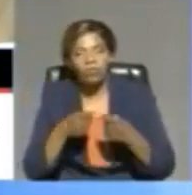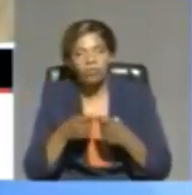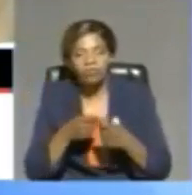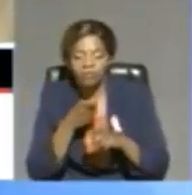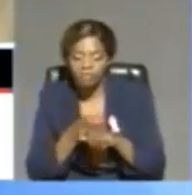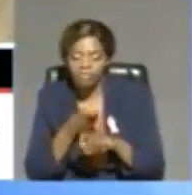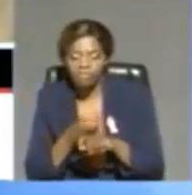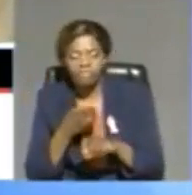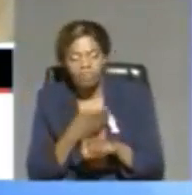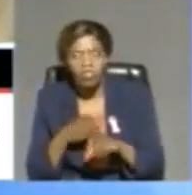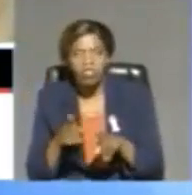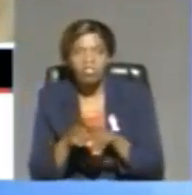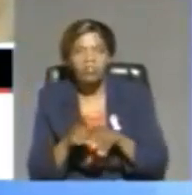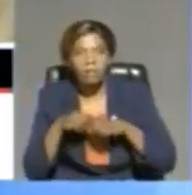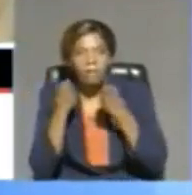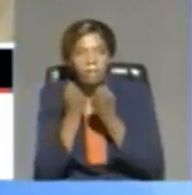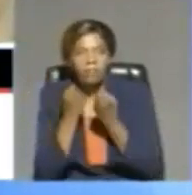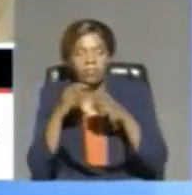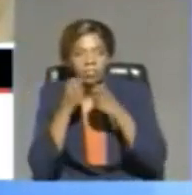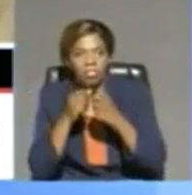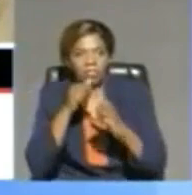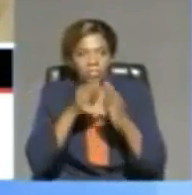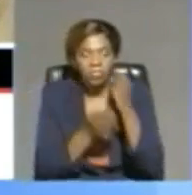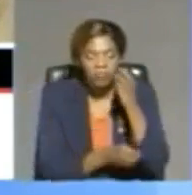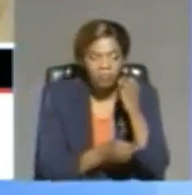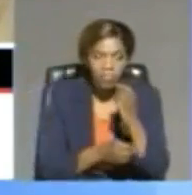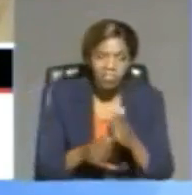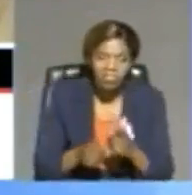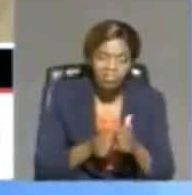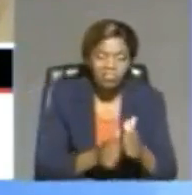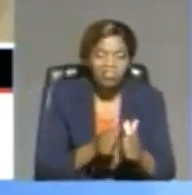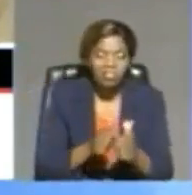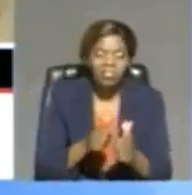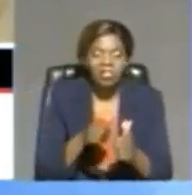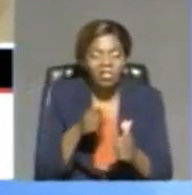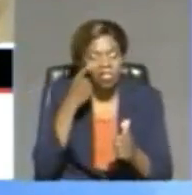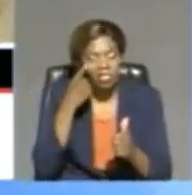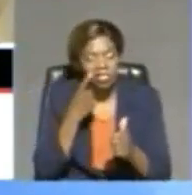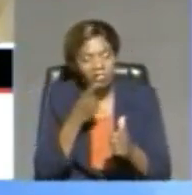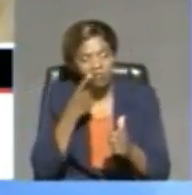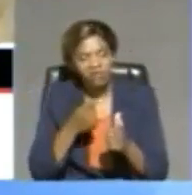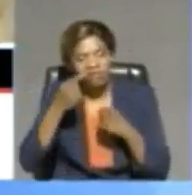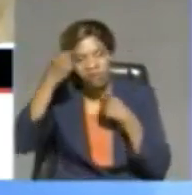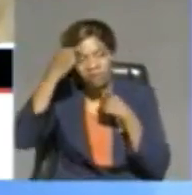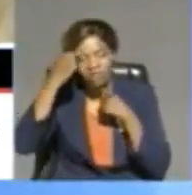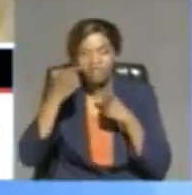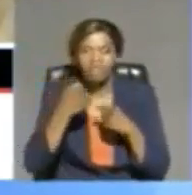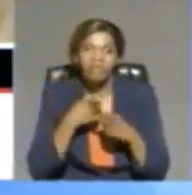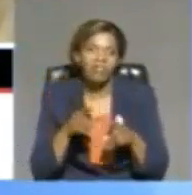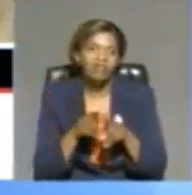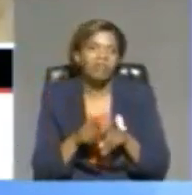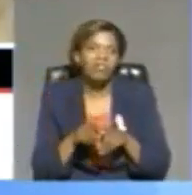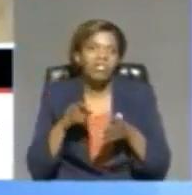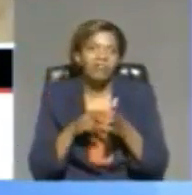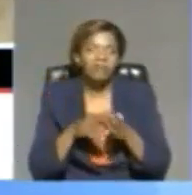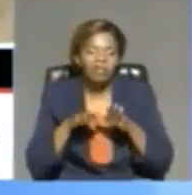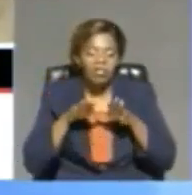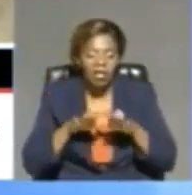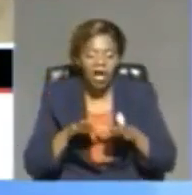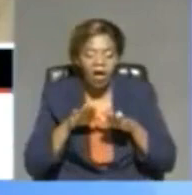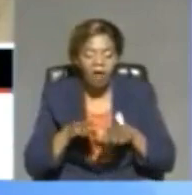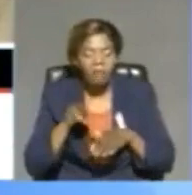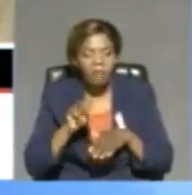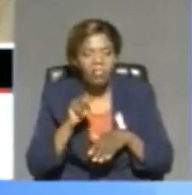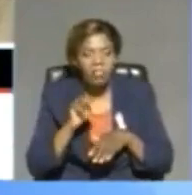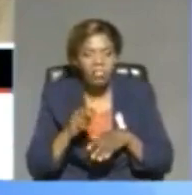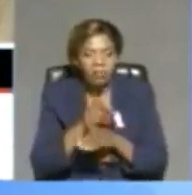investidores acompanham esse caminho de insegurança e, por isso, há uma certa cautela para que investimentos